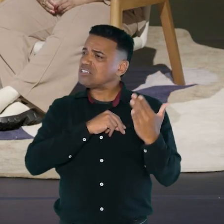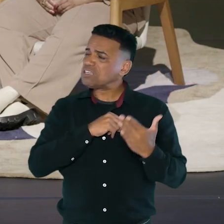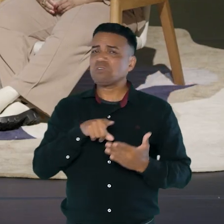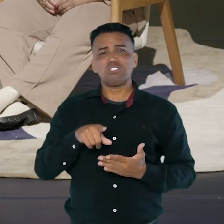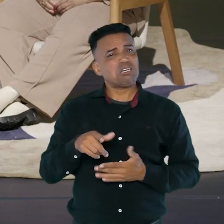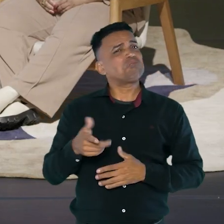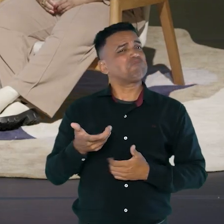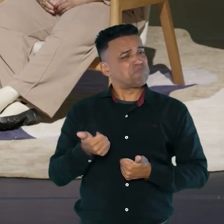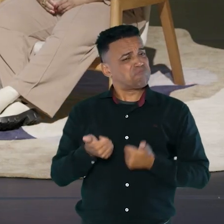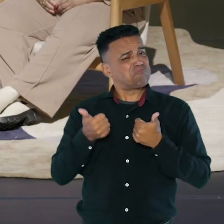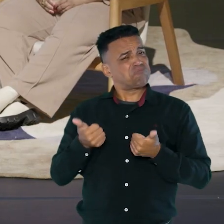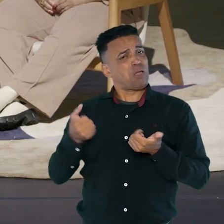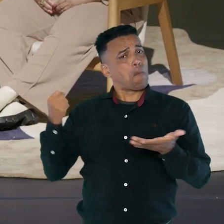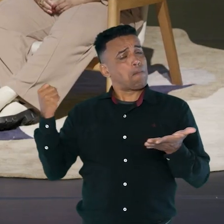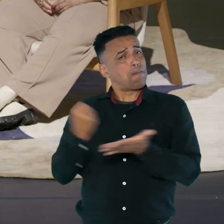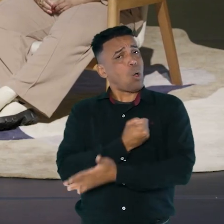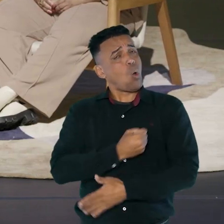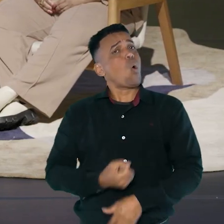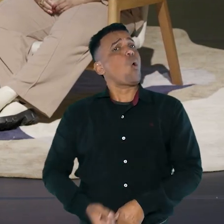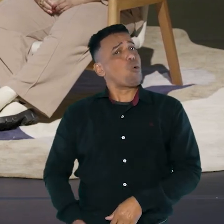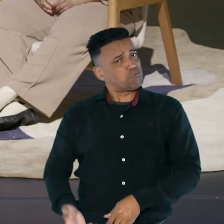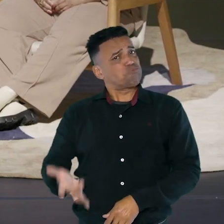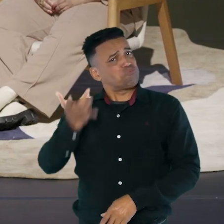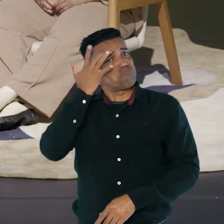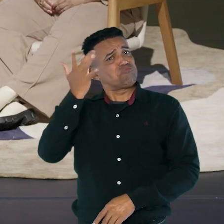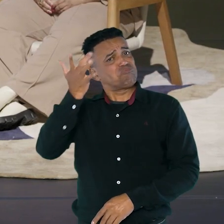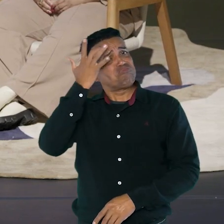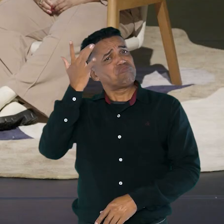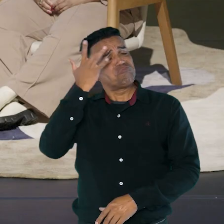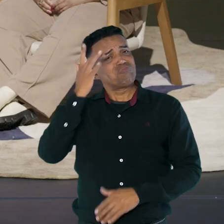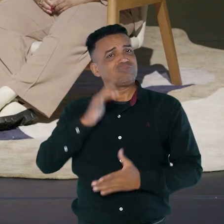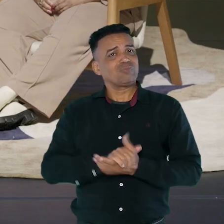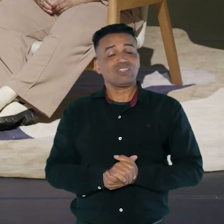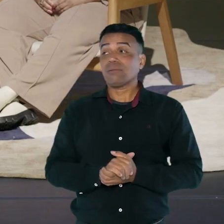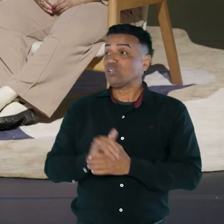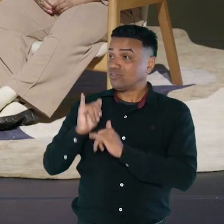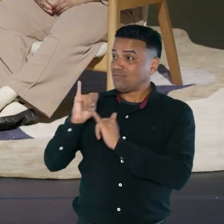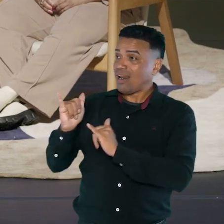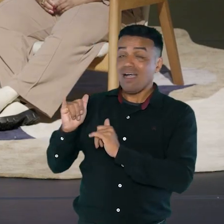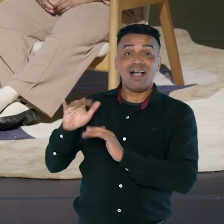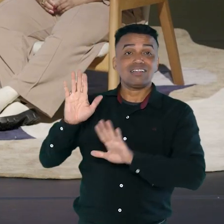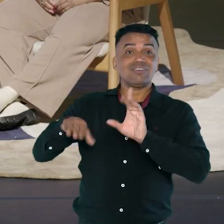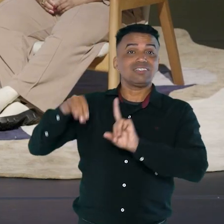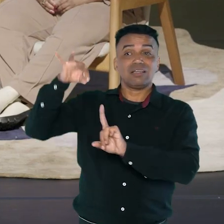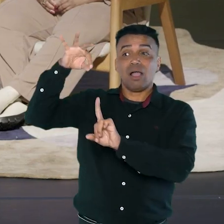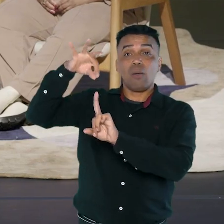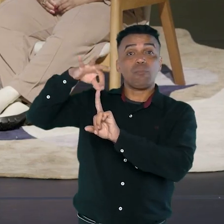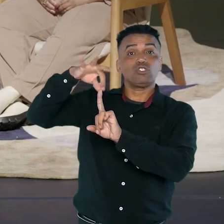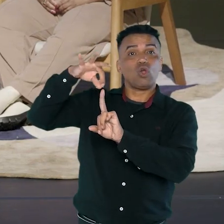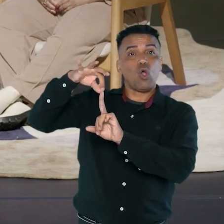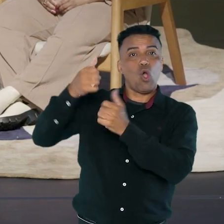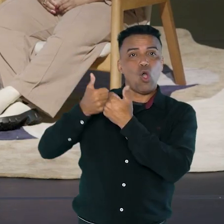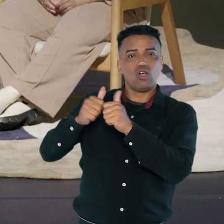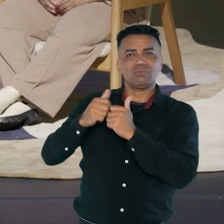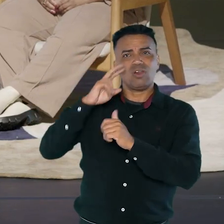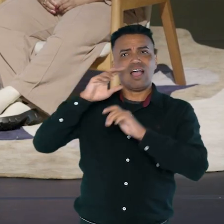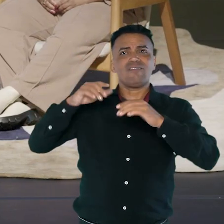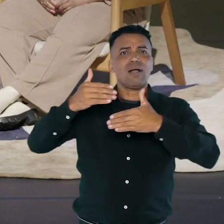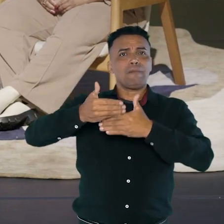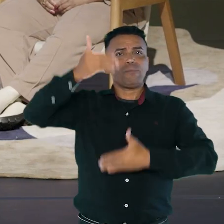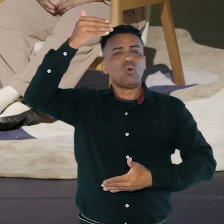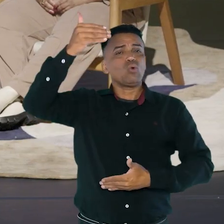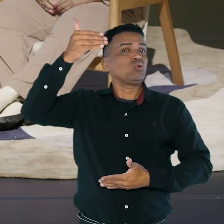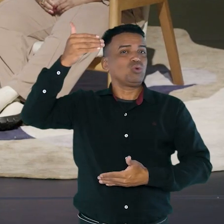digno, irmão. Puta que pariu, cara. Posso falar que várias vezes eu estava no ponto de ônibus, e quando eu olhava para o muro, tinha